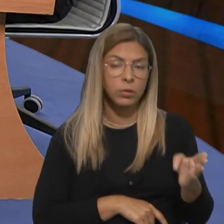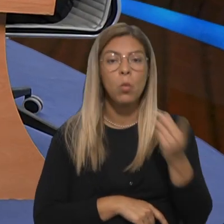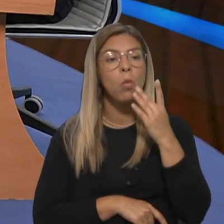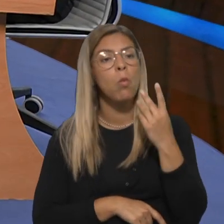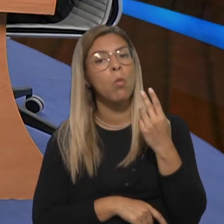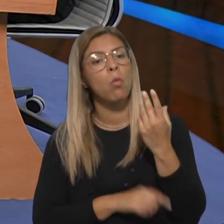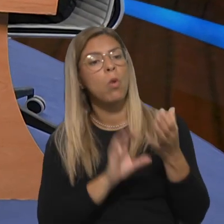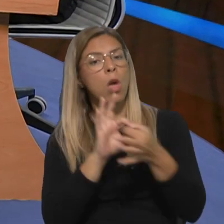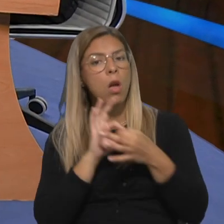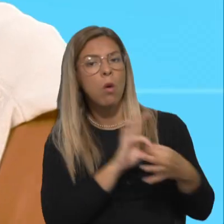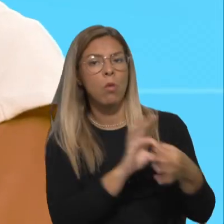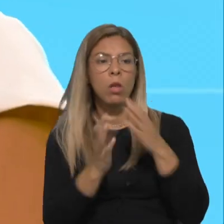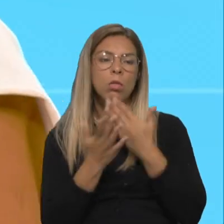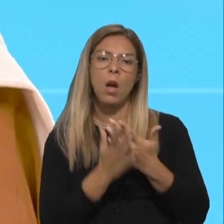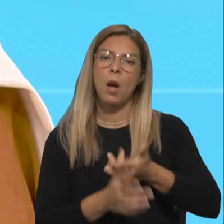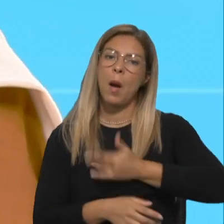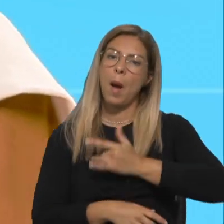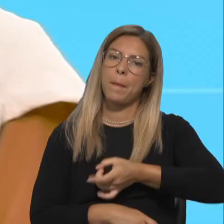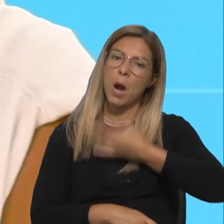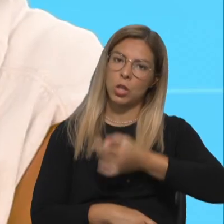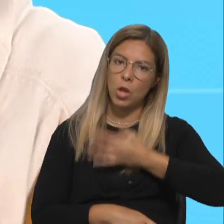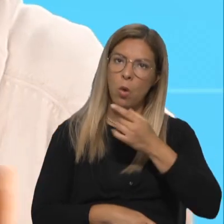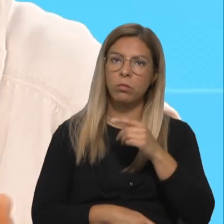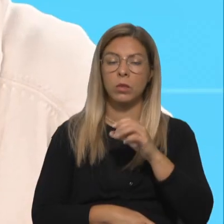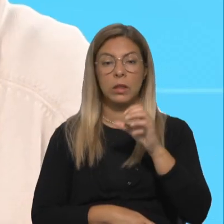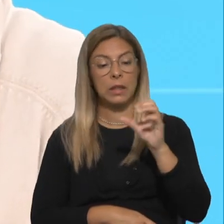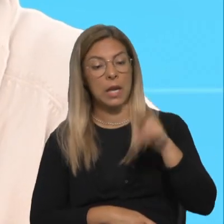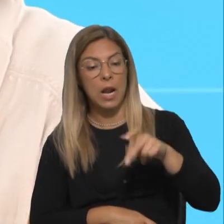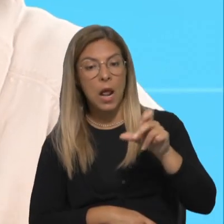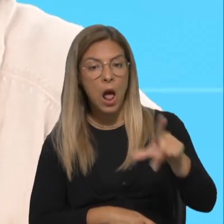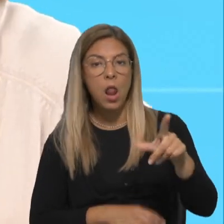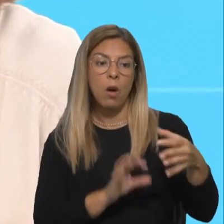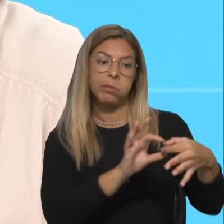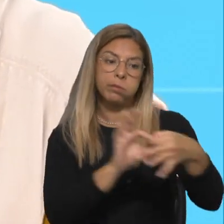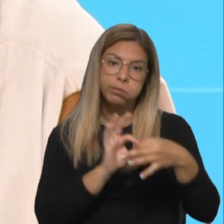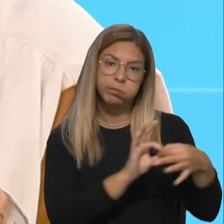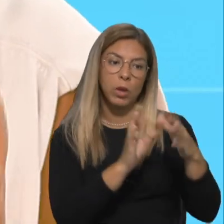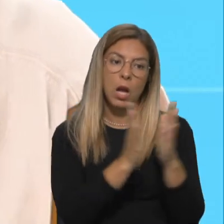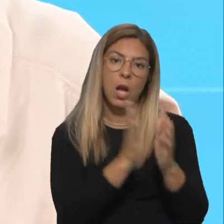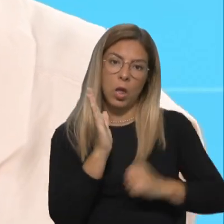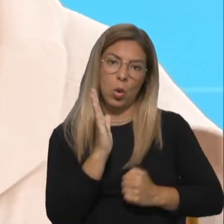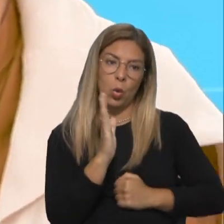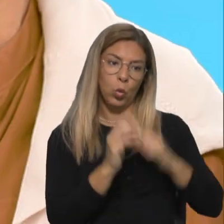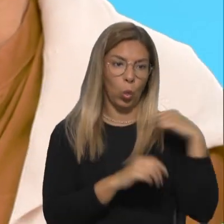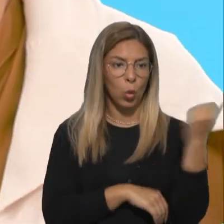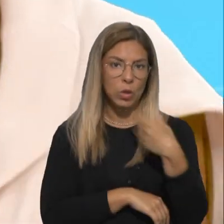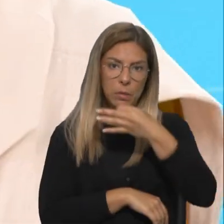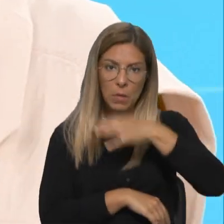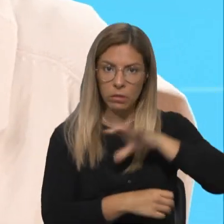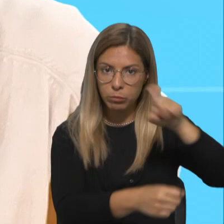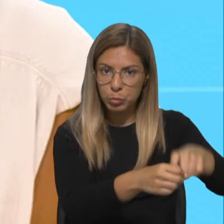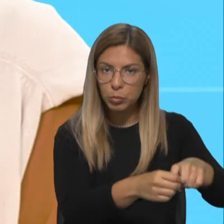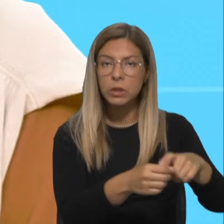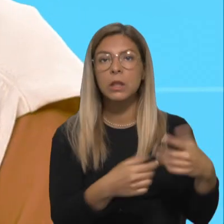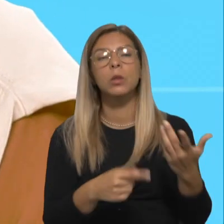como uma paixão a fazer parte da CNAL também, porque é a unidade entre os católicos. Por exemplo, a